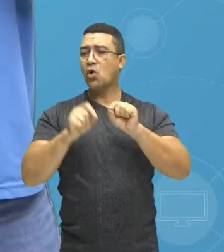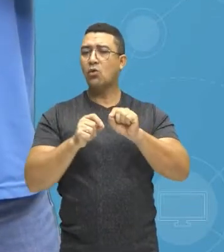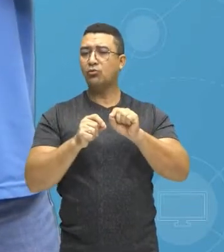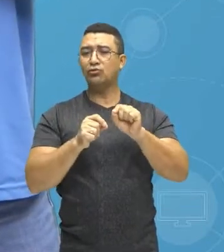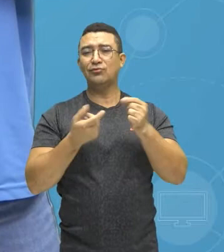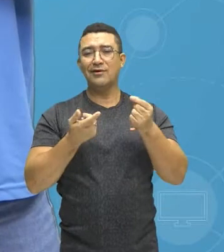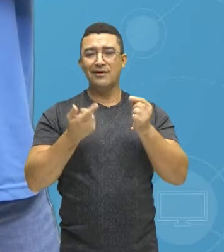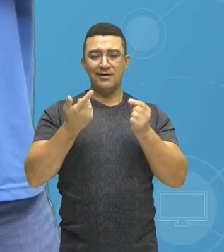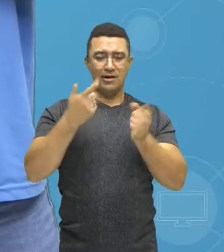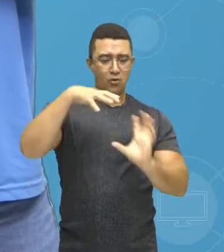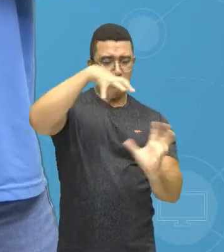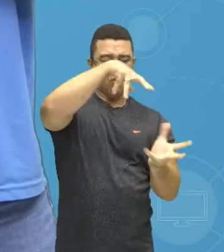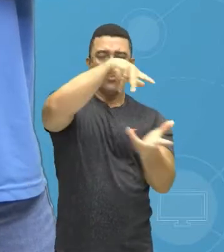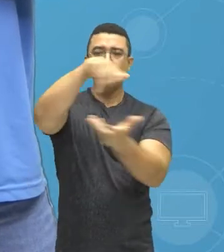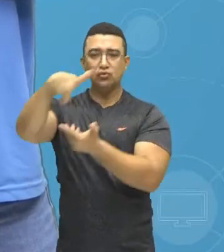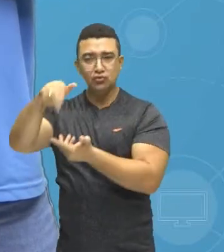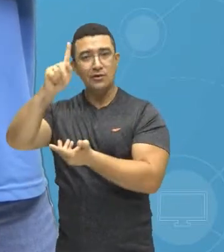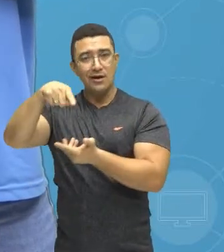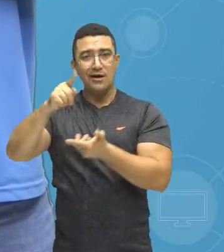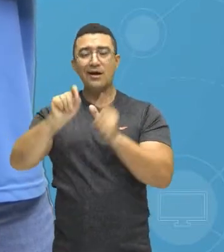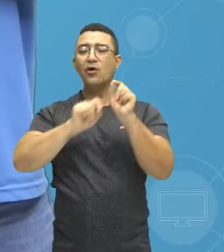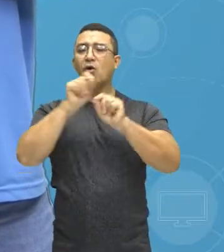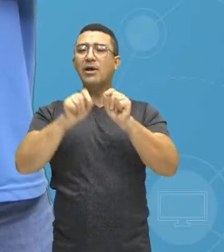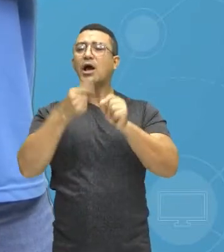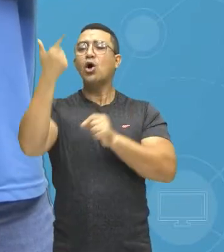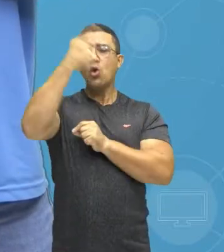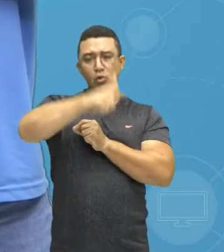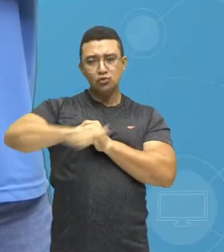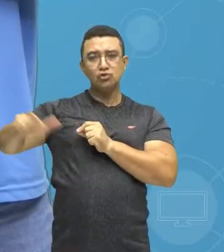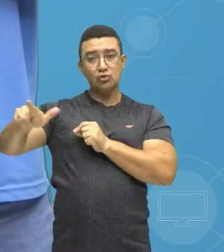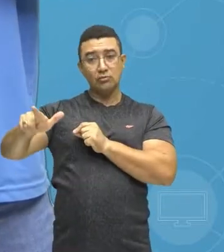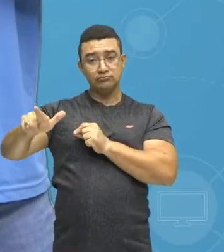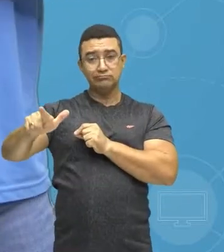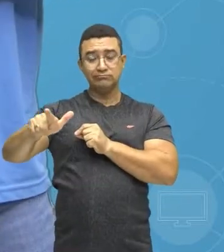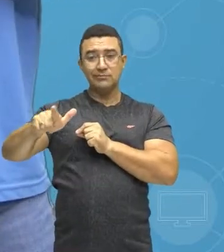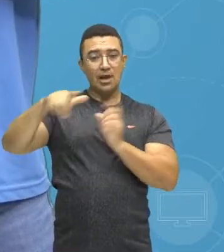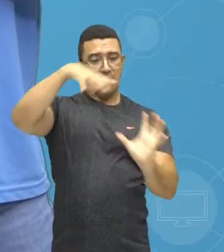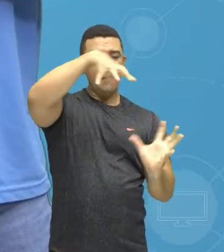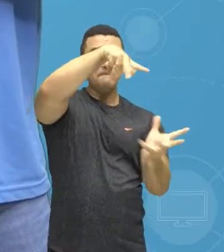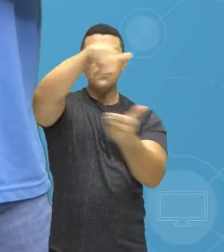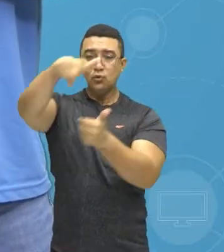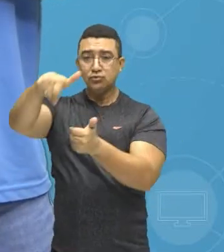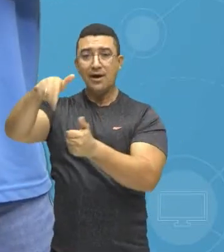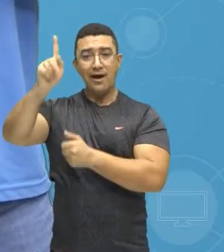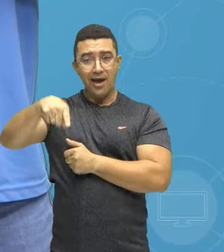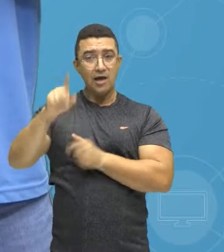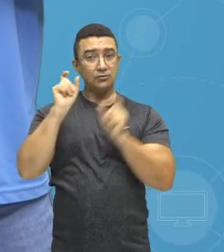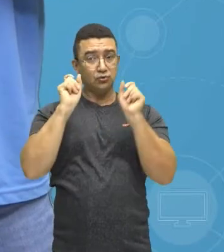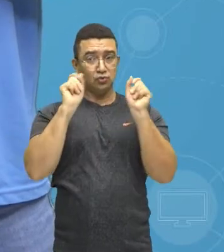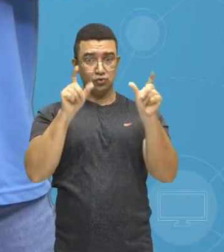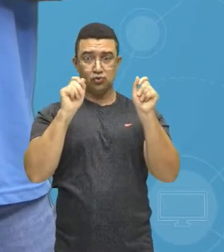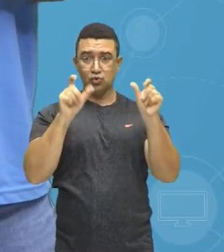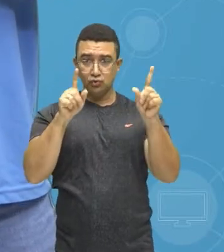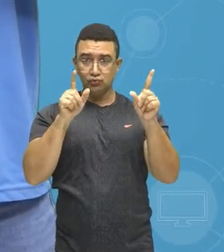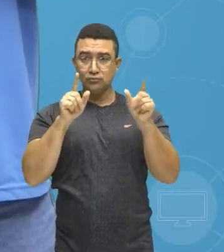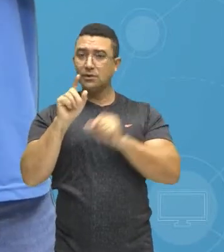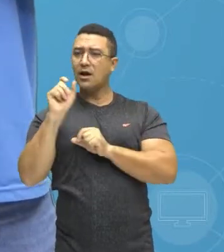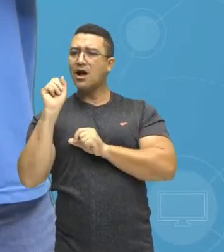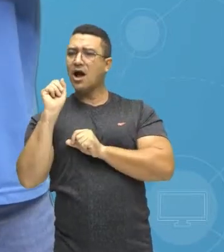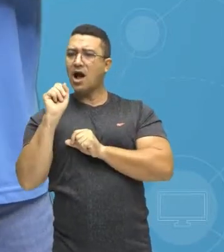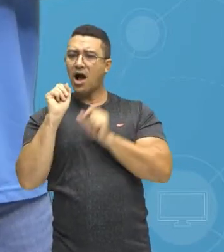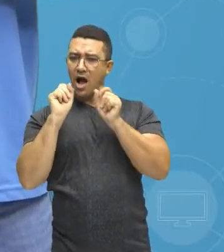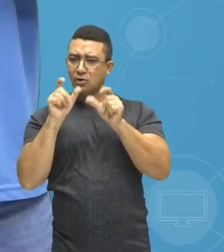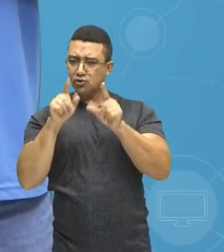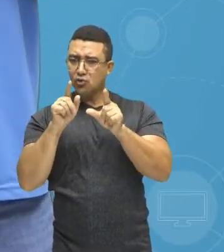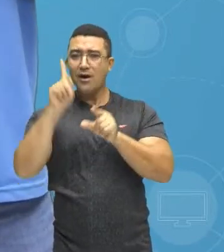permanente. Observe aqui, ó, estado permanente da terra. A terra é azul. Azul é o estado permanente, é